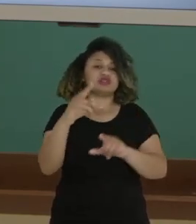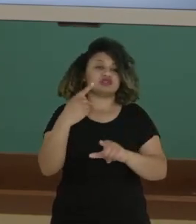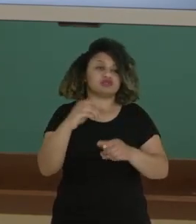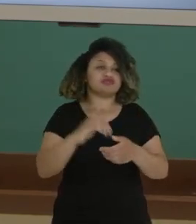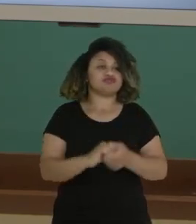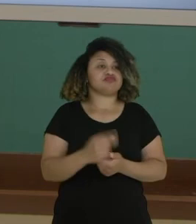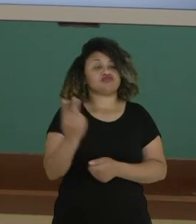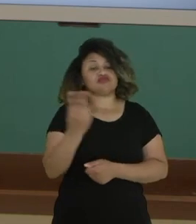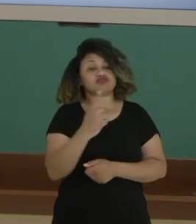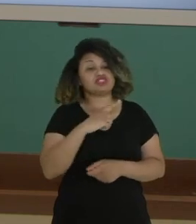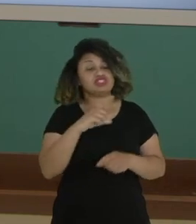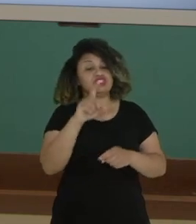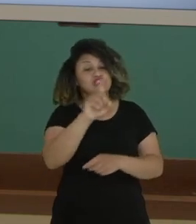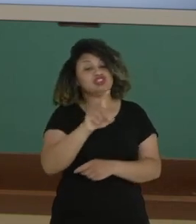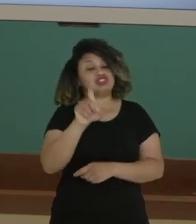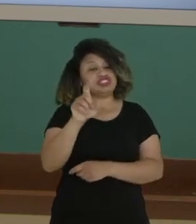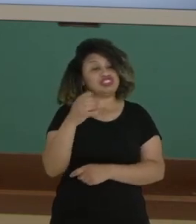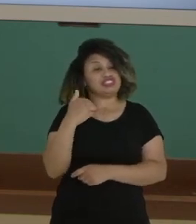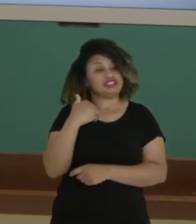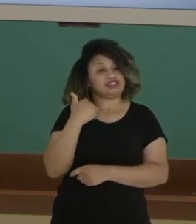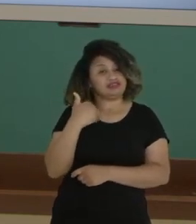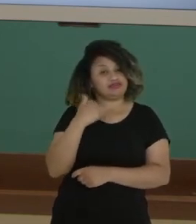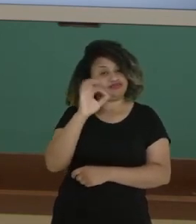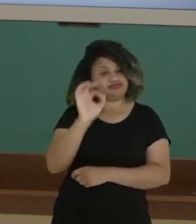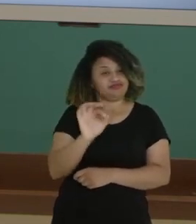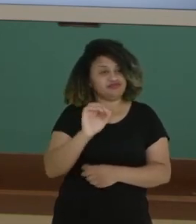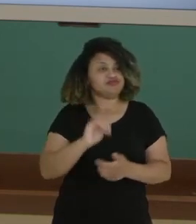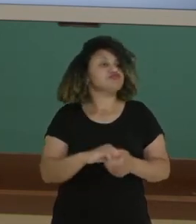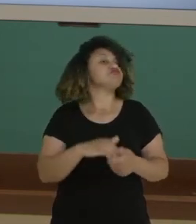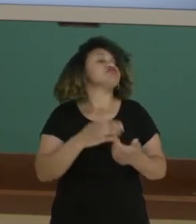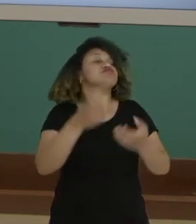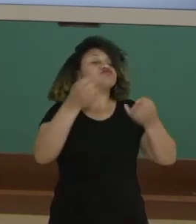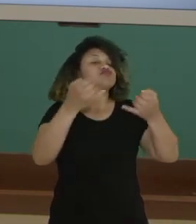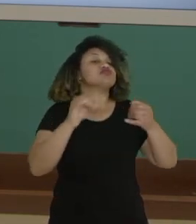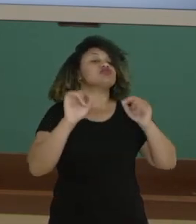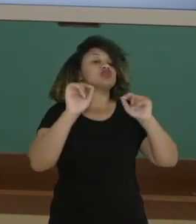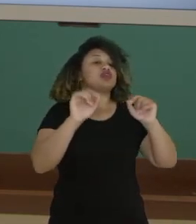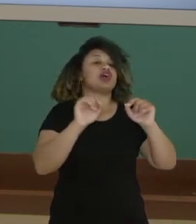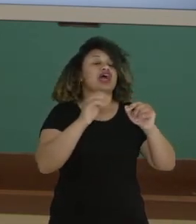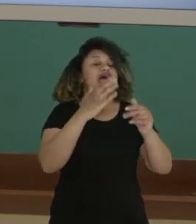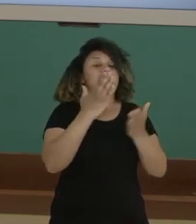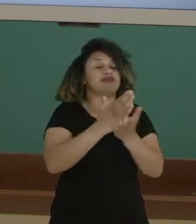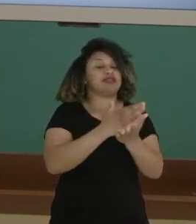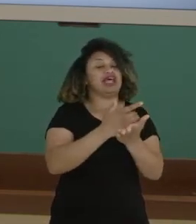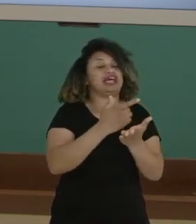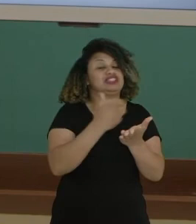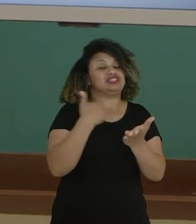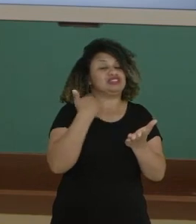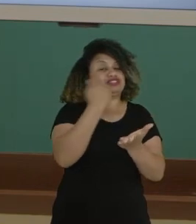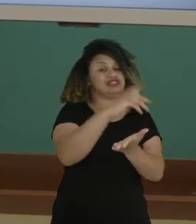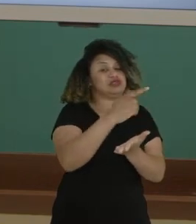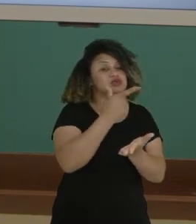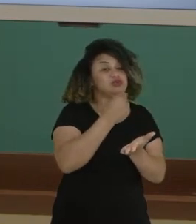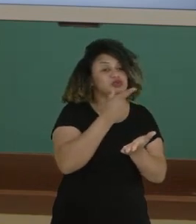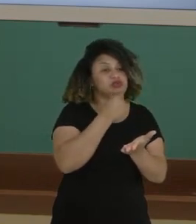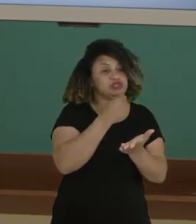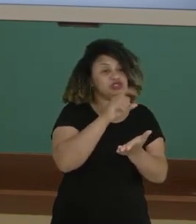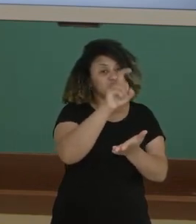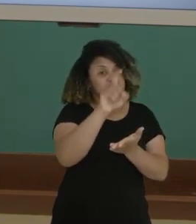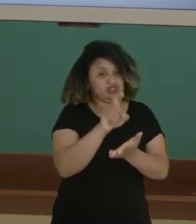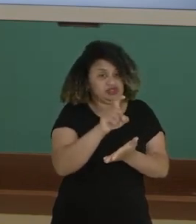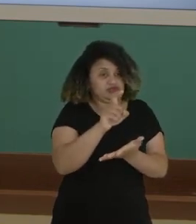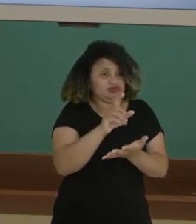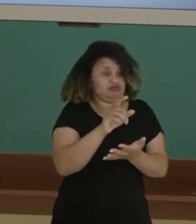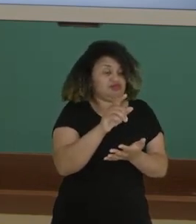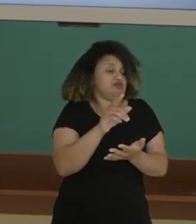Manuela têm X anos aqui no meu problema. Então, ele falou que a metade da idade de Carlos. Carlos tem X anos.